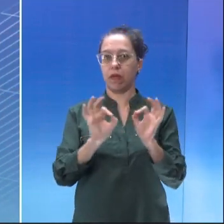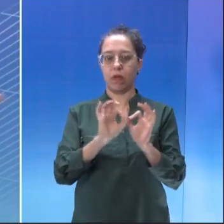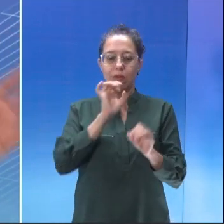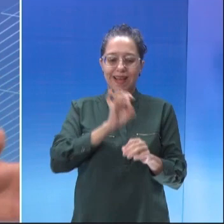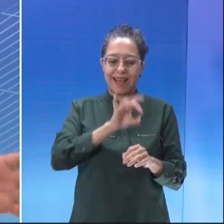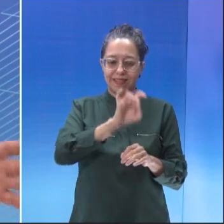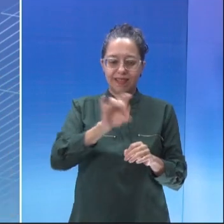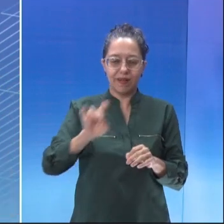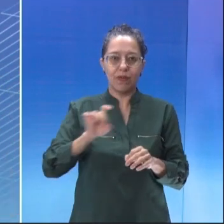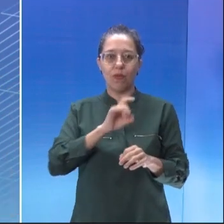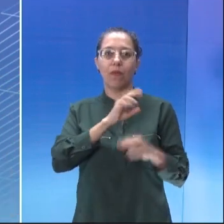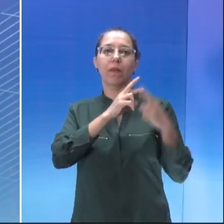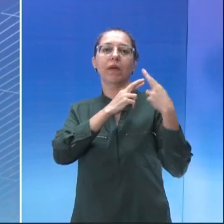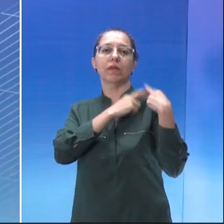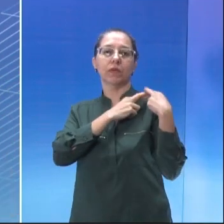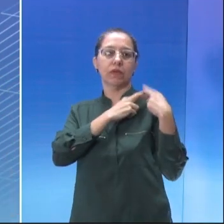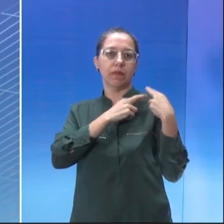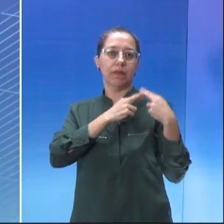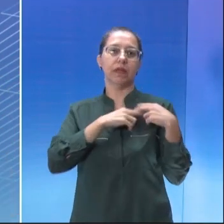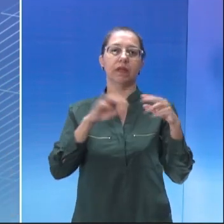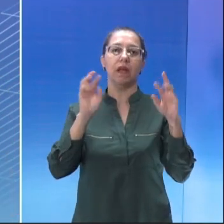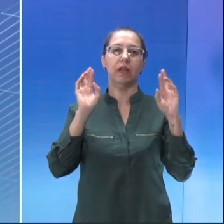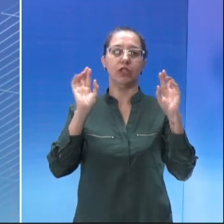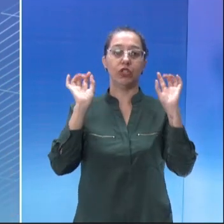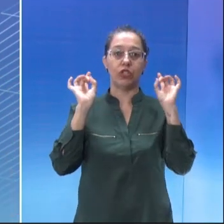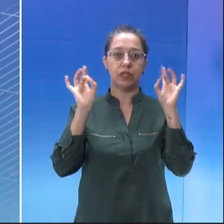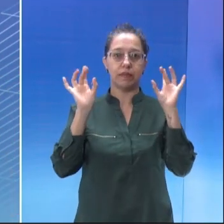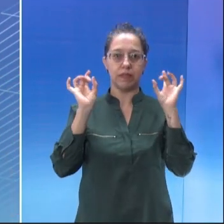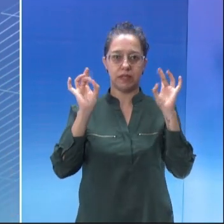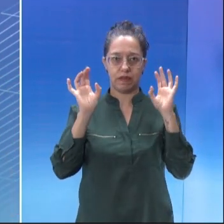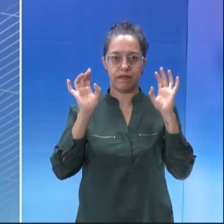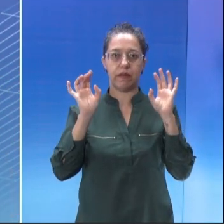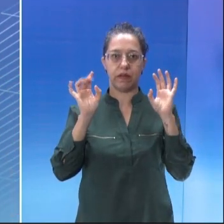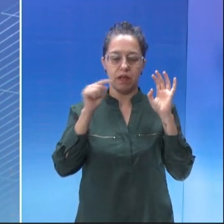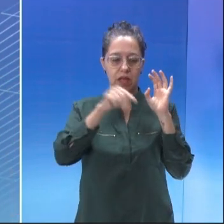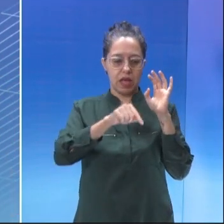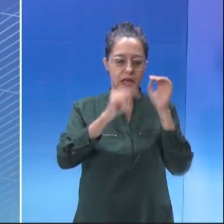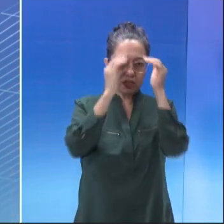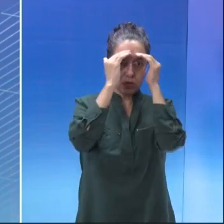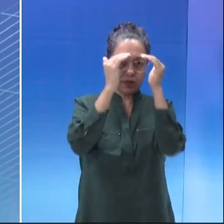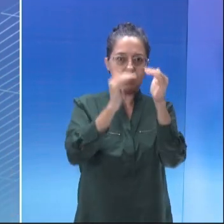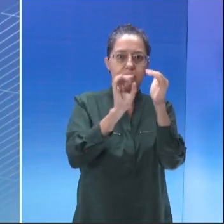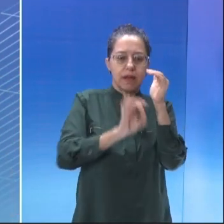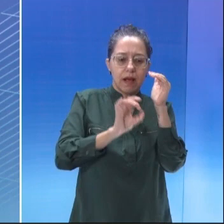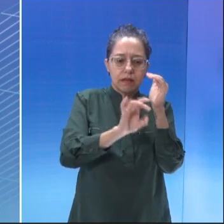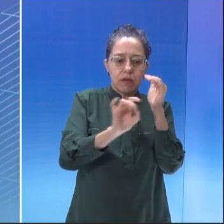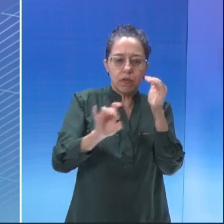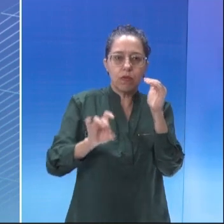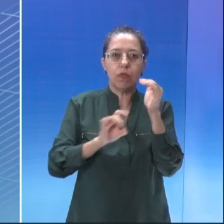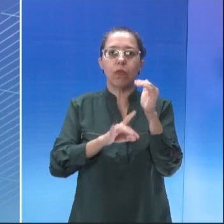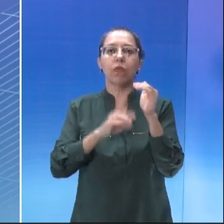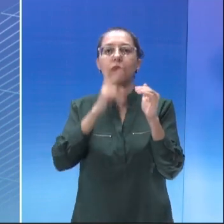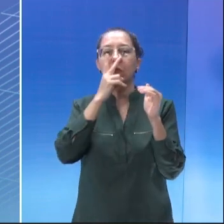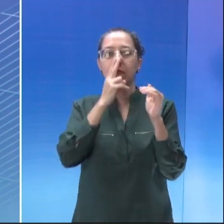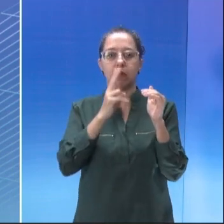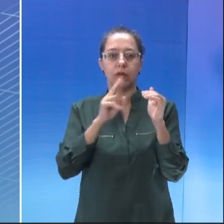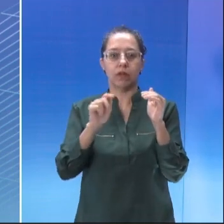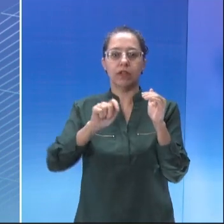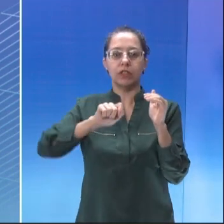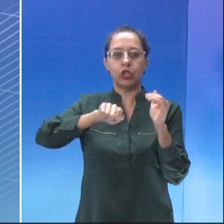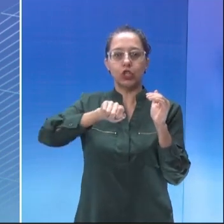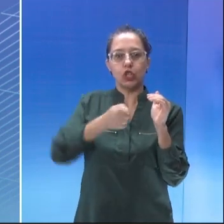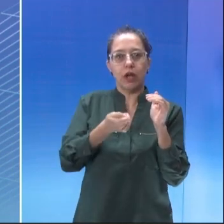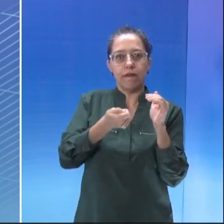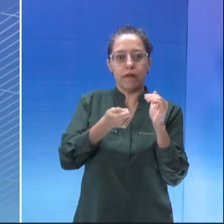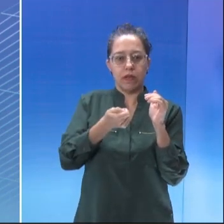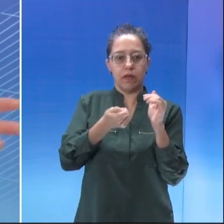função. Porque cada uma tem uma função específica. Elas obedecem um mecanismo que a gente chama aí de chave fechadura.